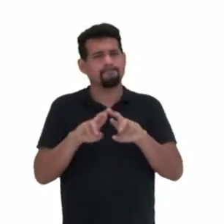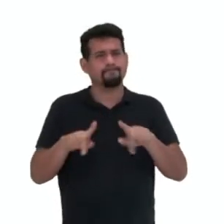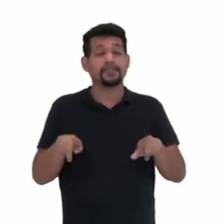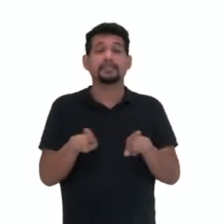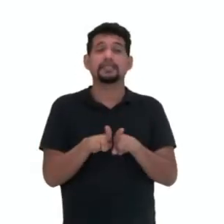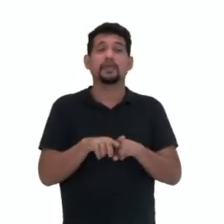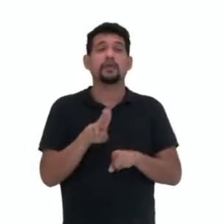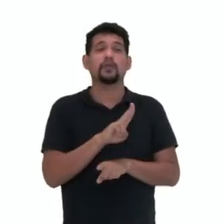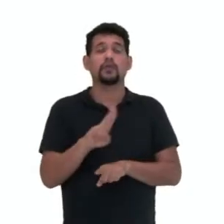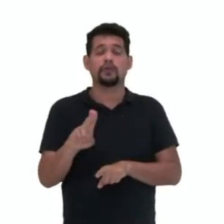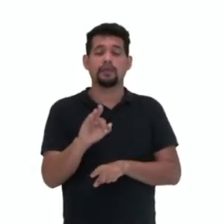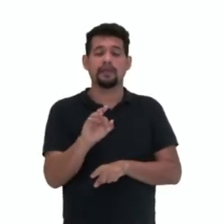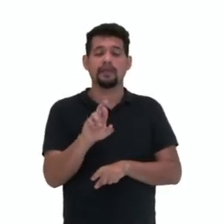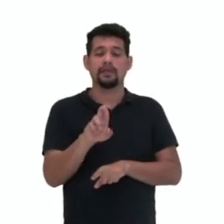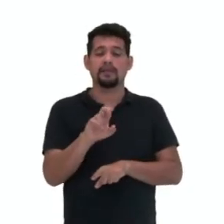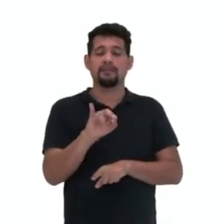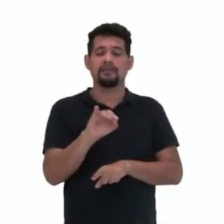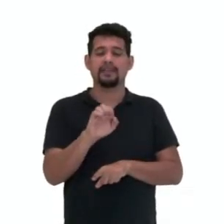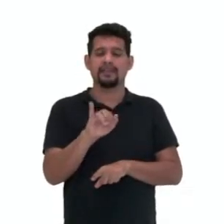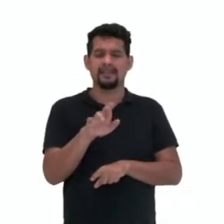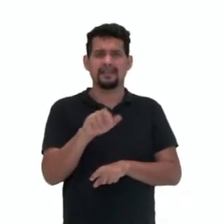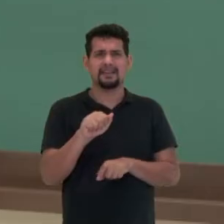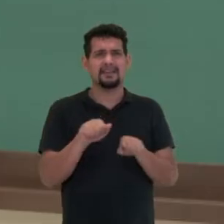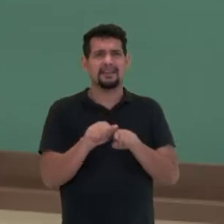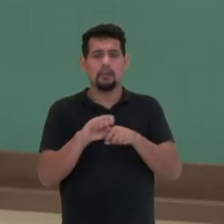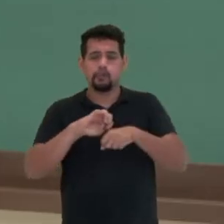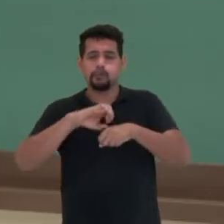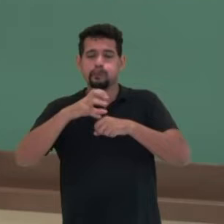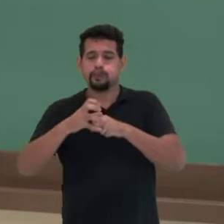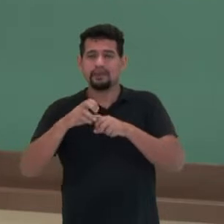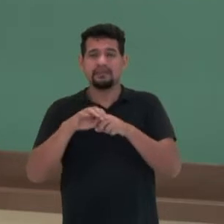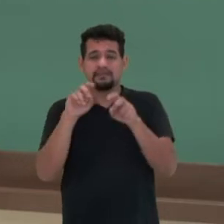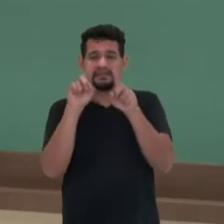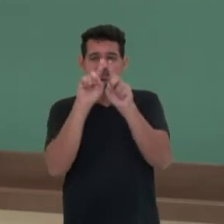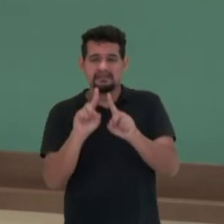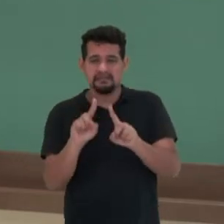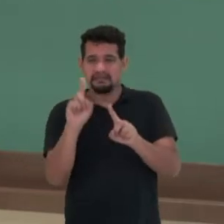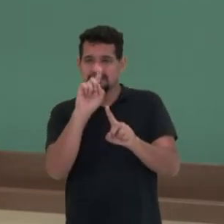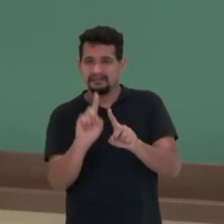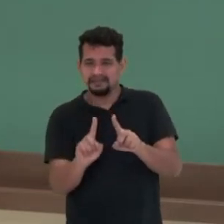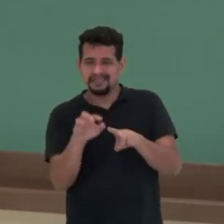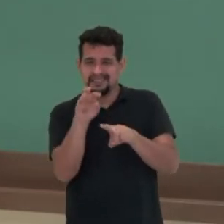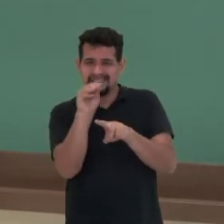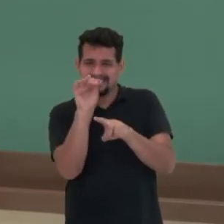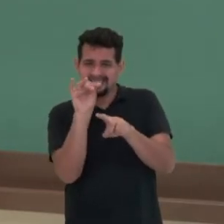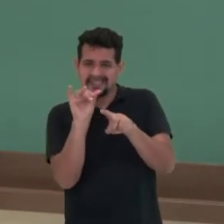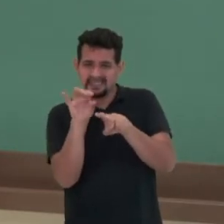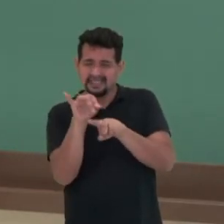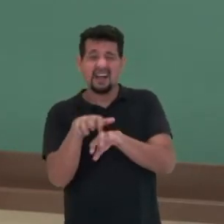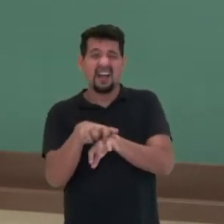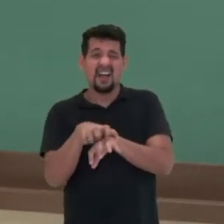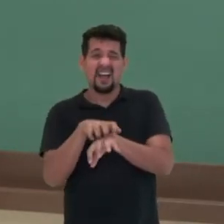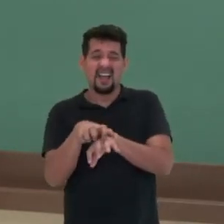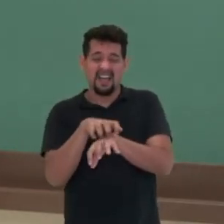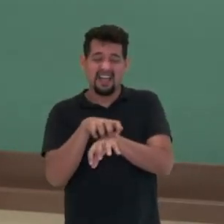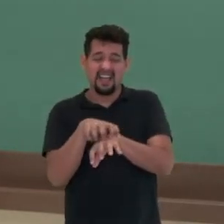tem a frieira, né? Olha, ela causa bolhas, rachaduras, descamação da pele, dá muita